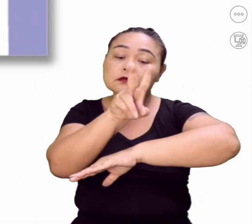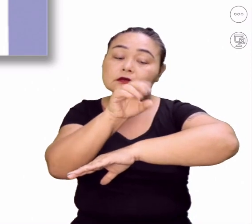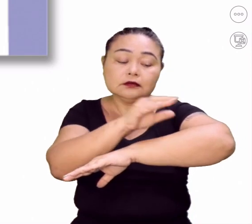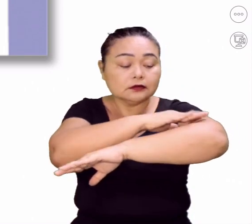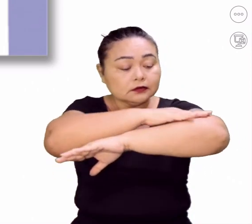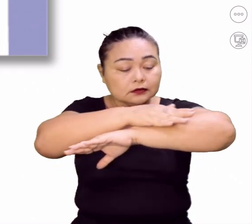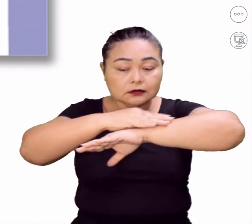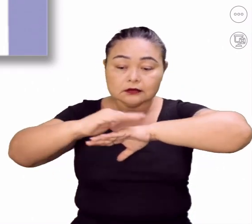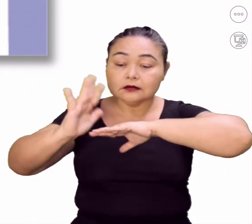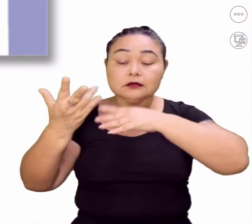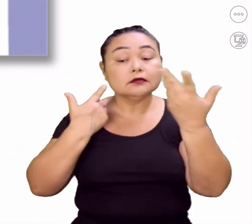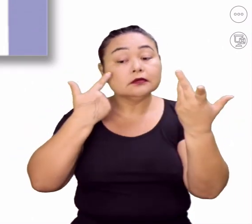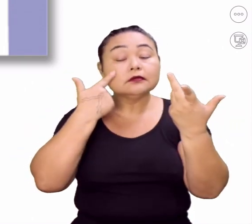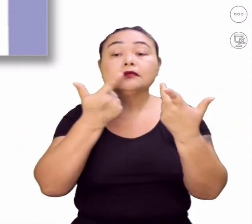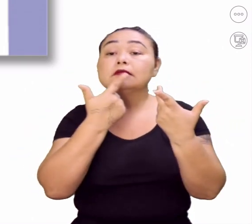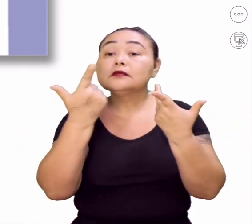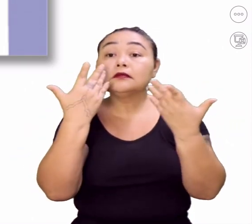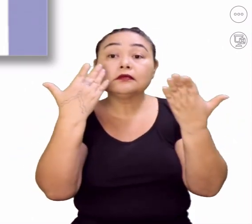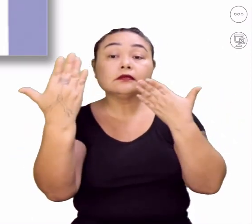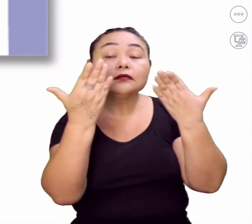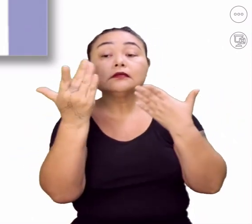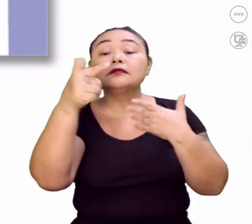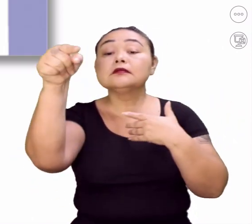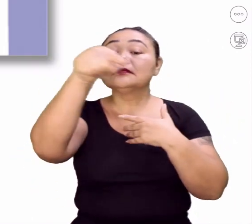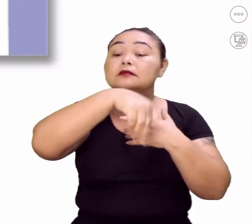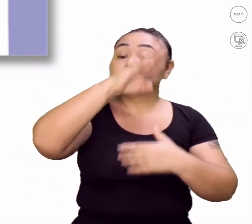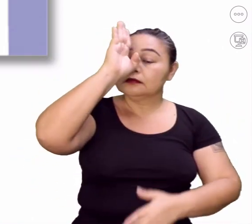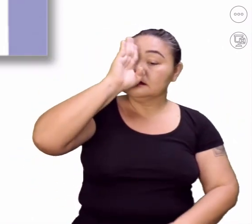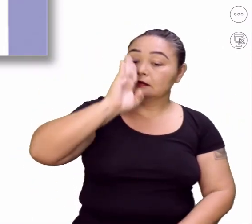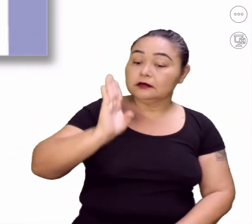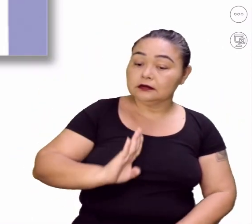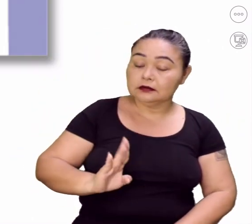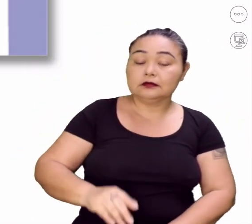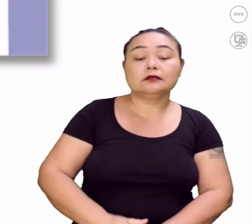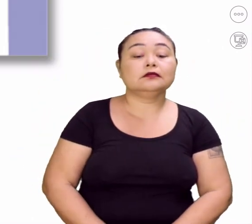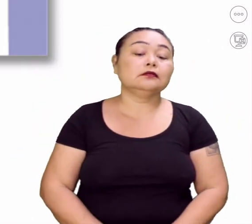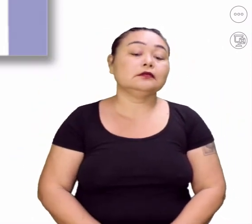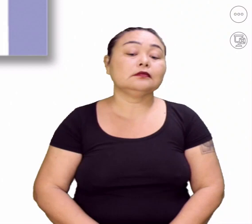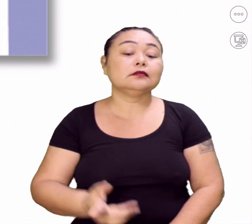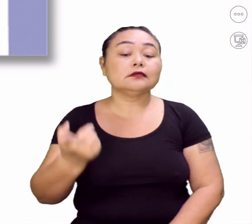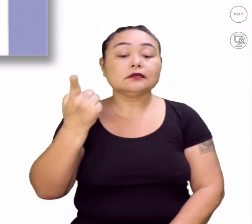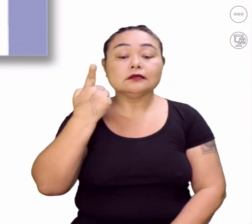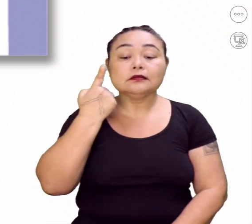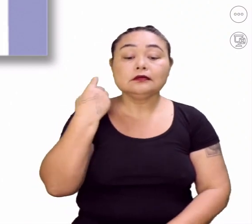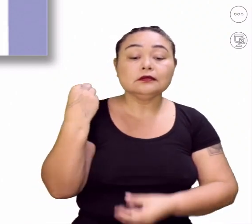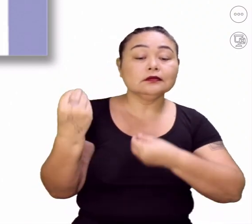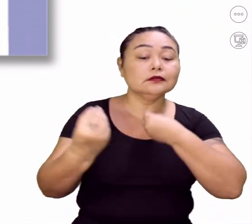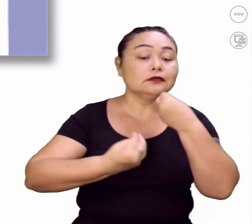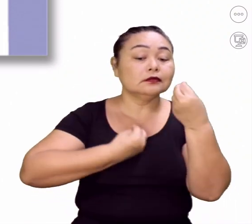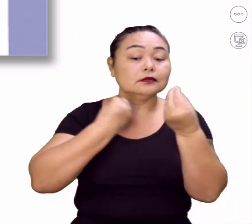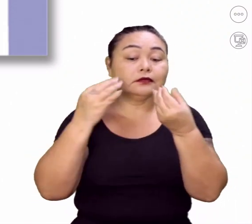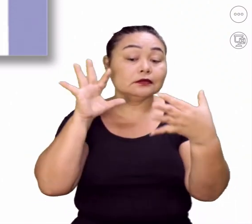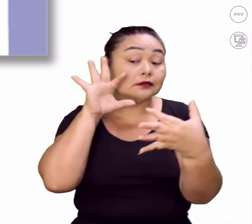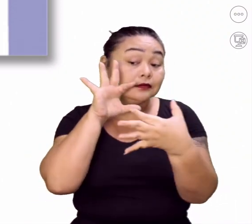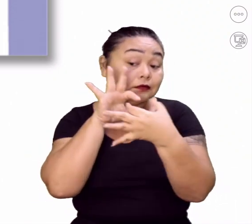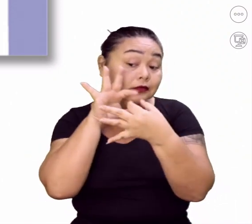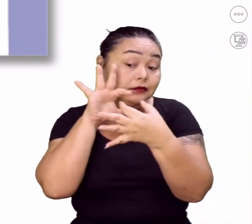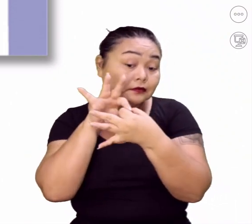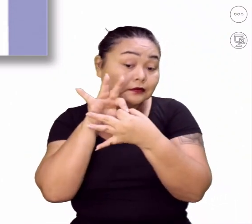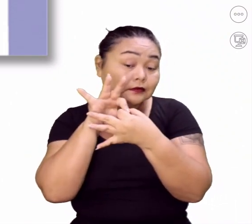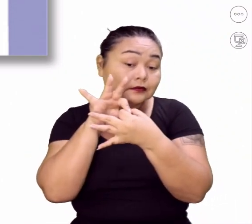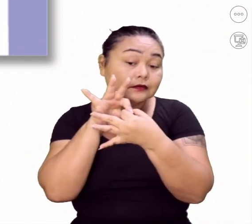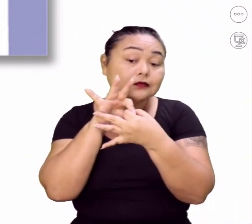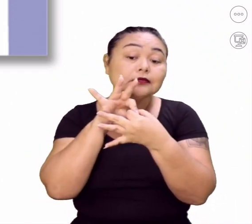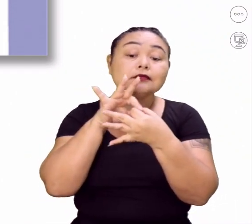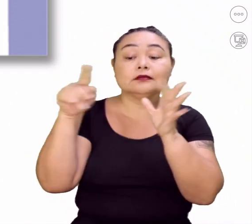em relação às outras partes do Brasil. Muito bem. Não é isso? Isso mesmo. Vamos ver como é que está esse contexto em relação ao